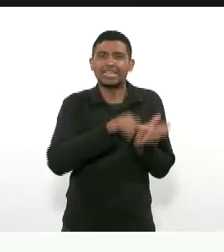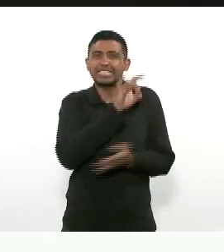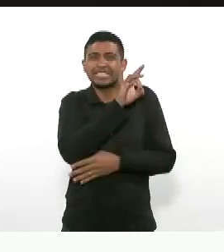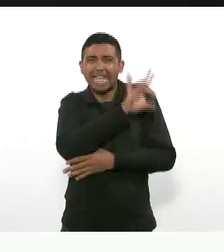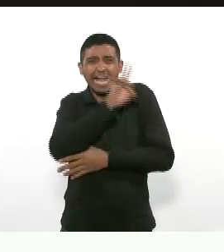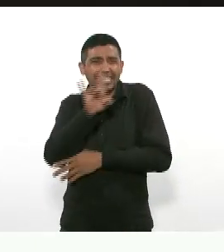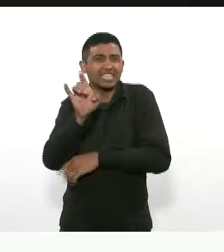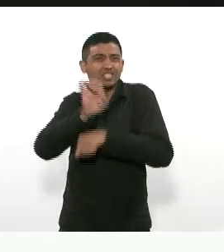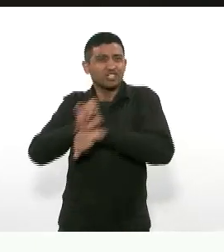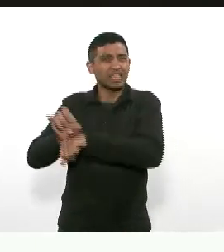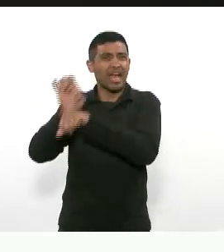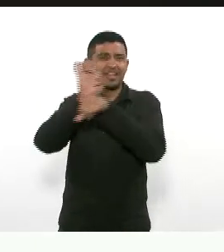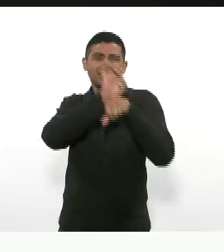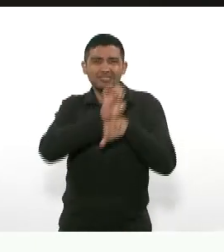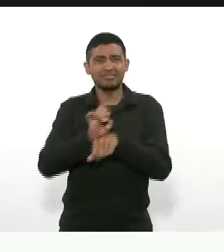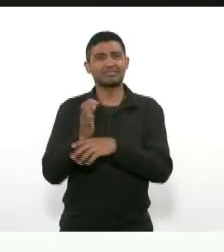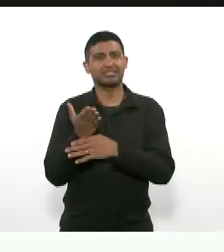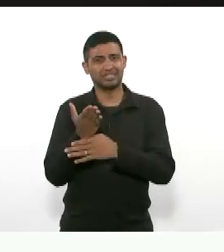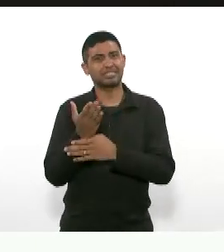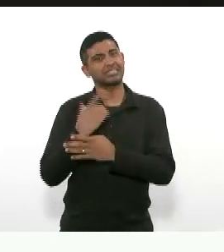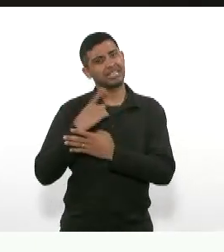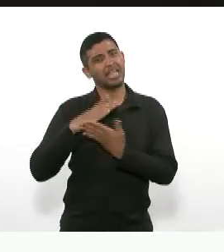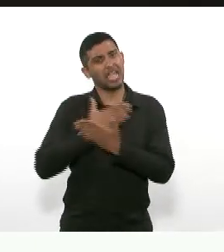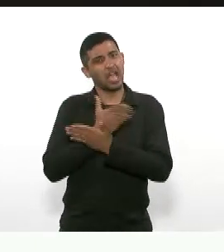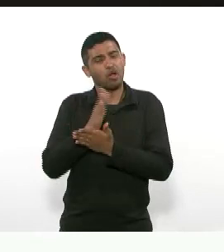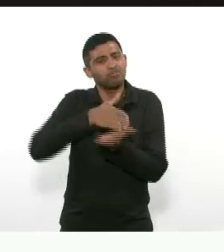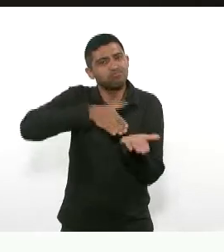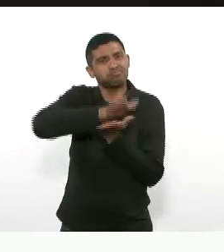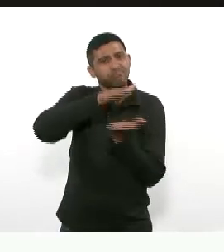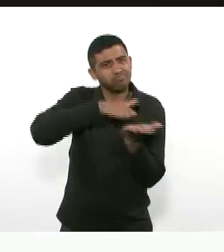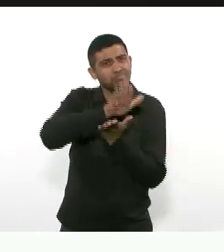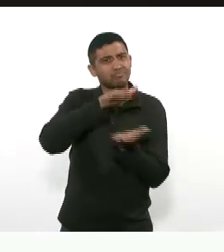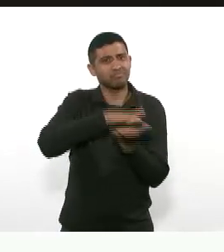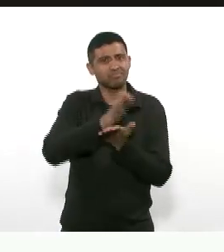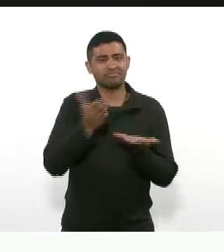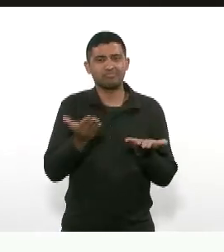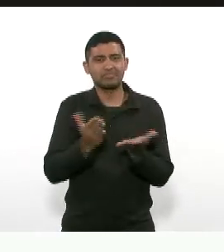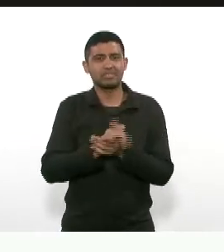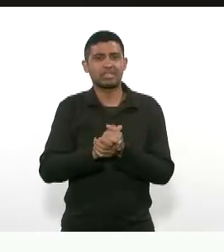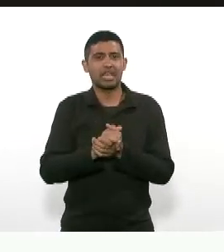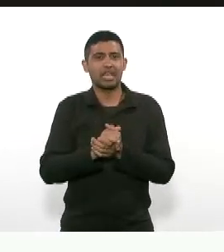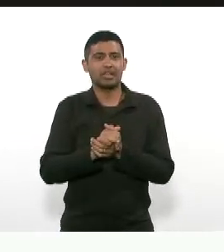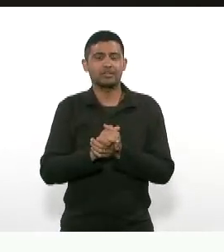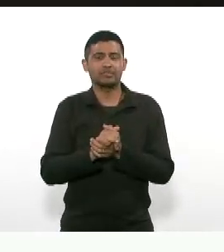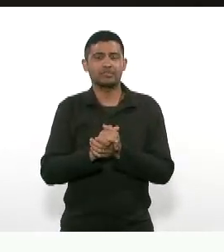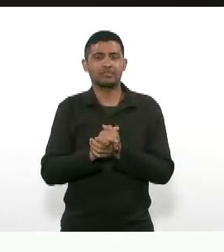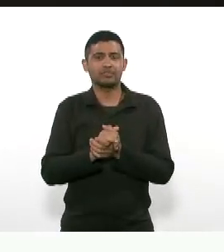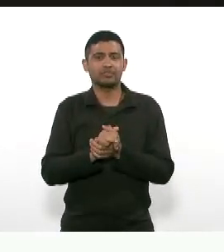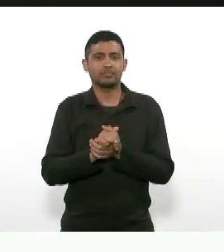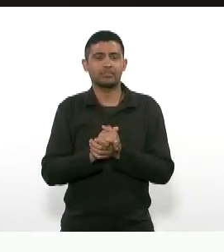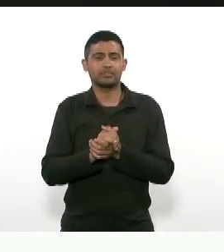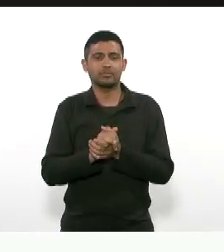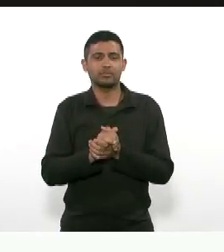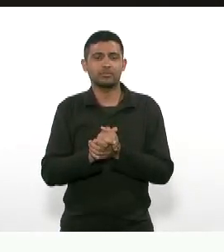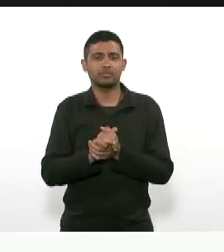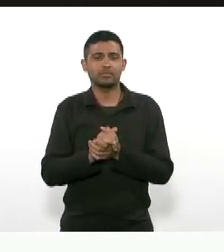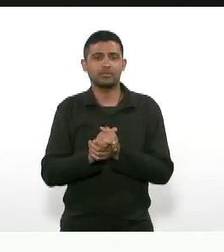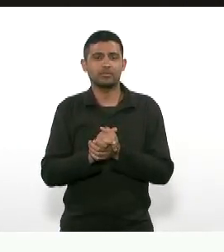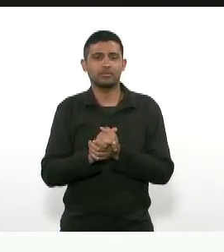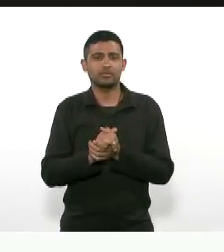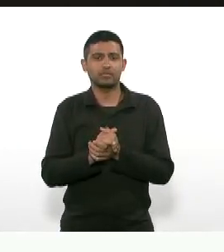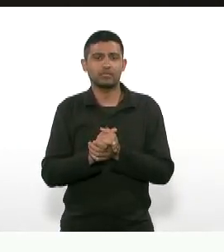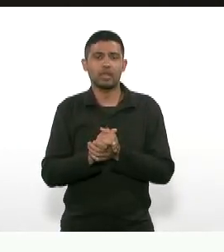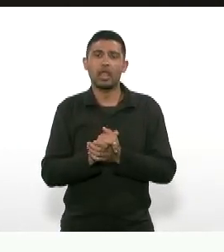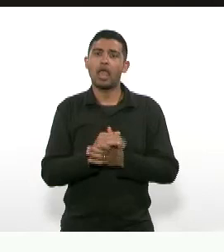estado, fora aquelas emitidas pelas forças de segurança, pelo Ministério da Educação, Ministério